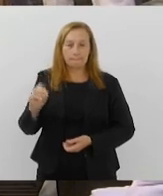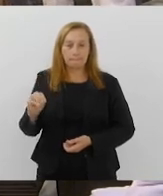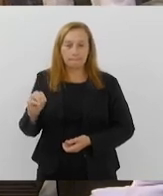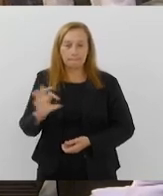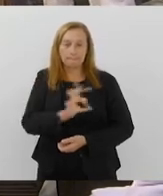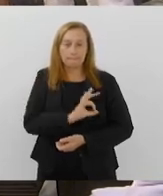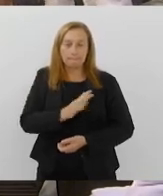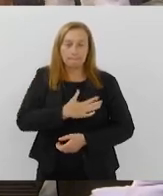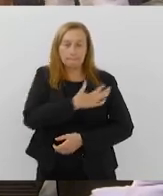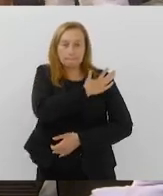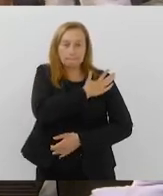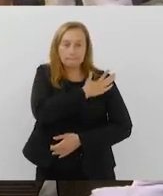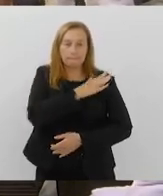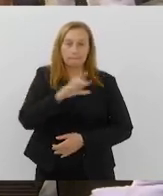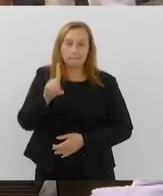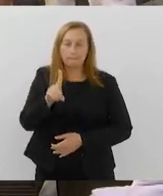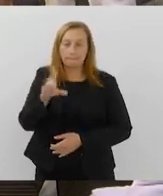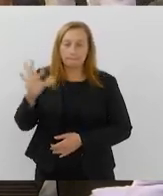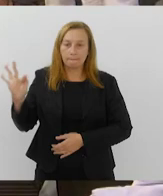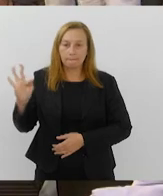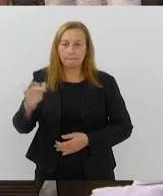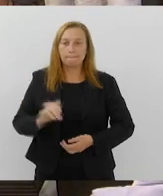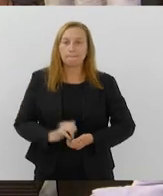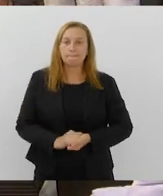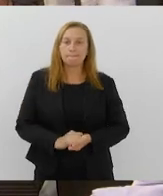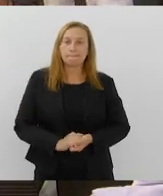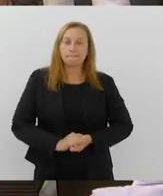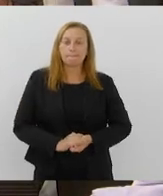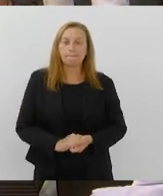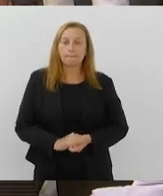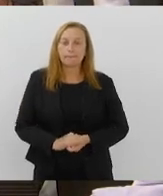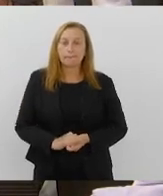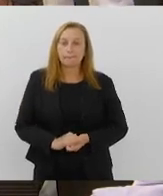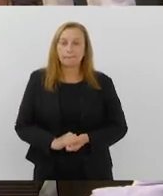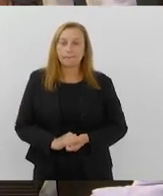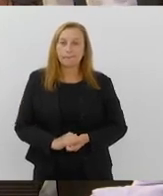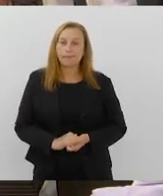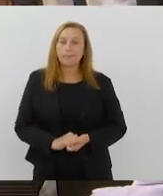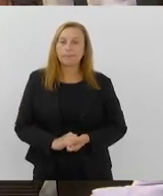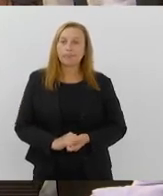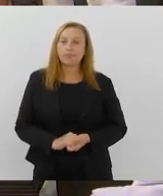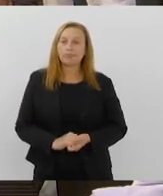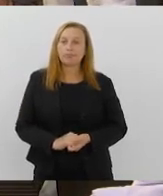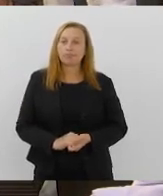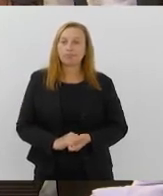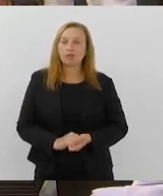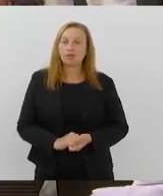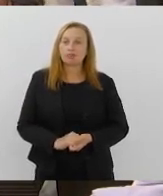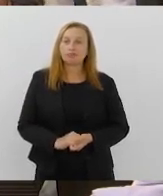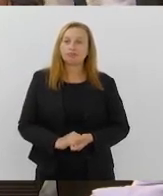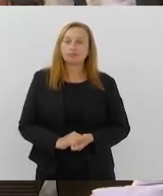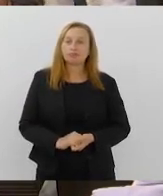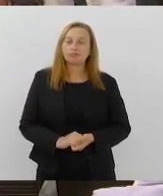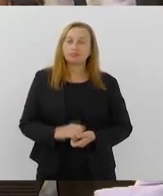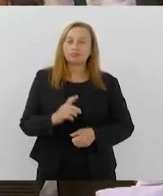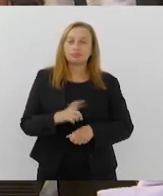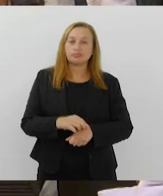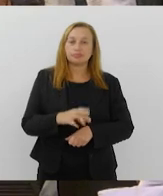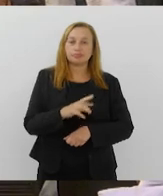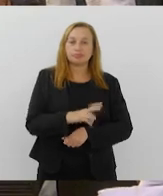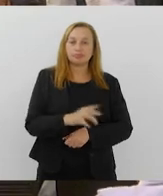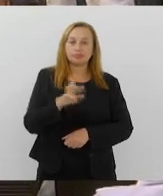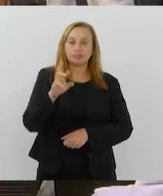Federal. Próximo agraciado, Dr. Ronaldo José